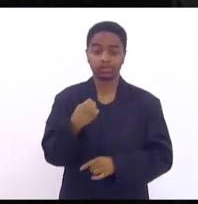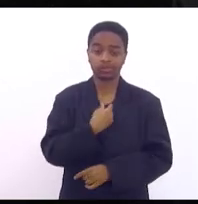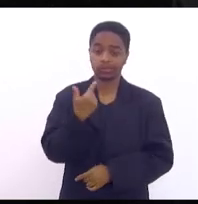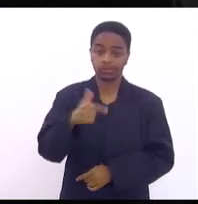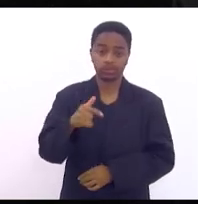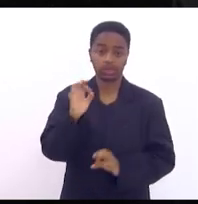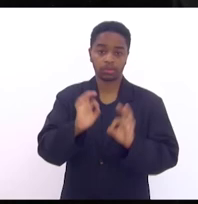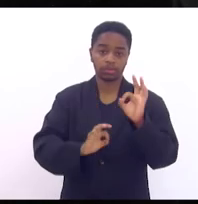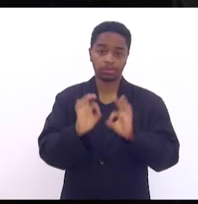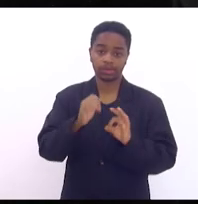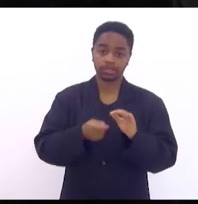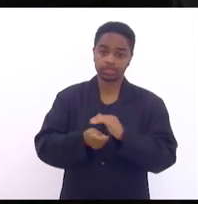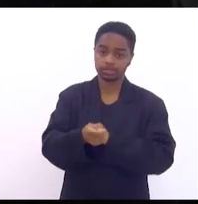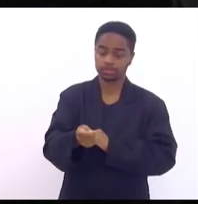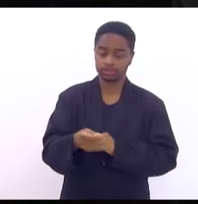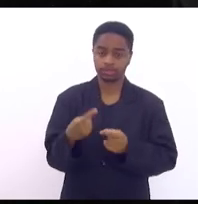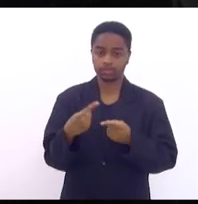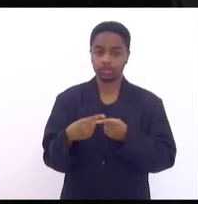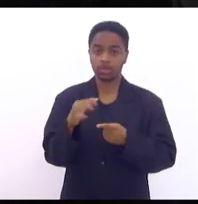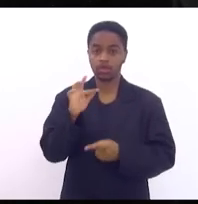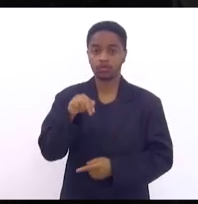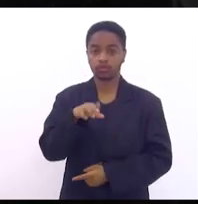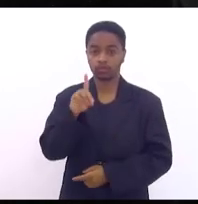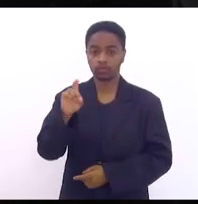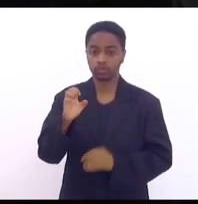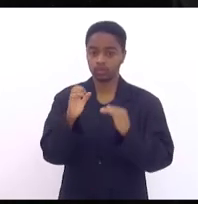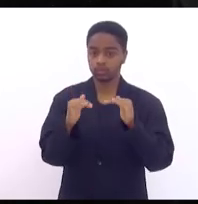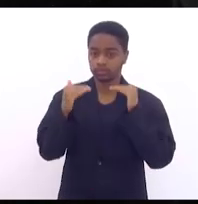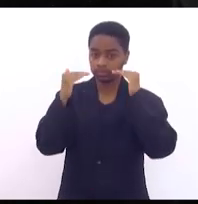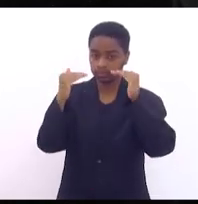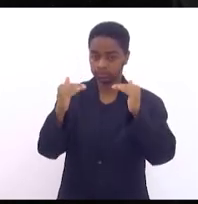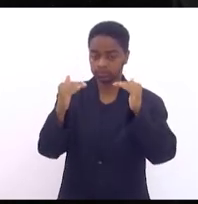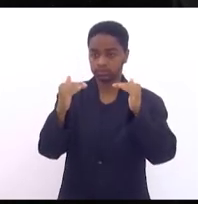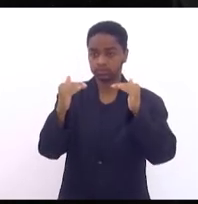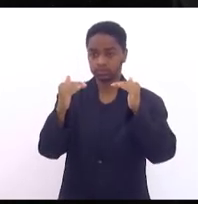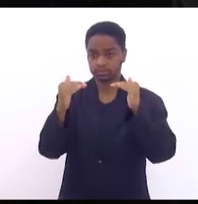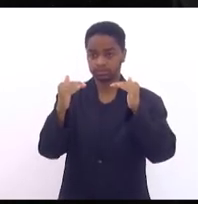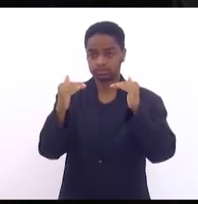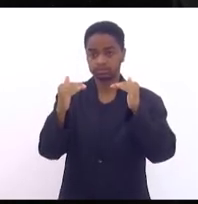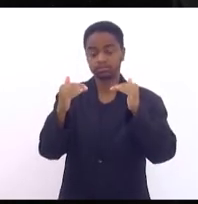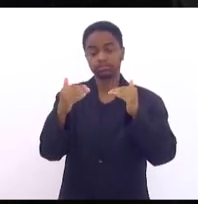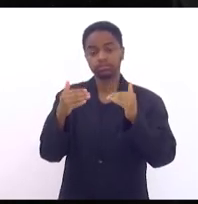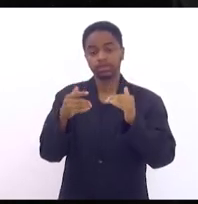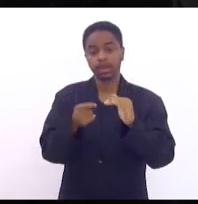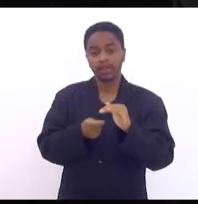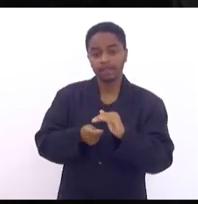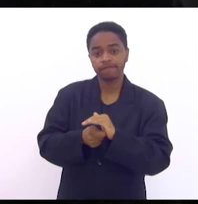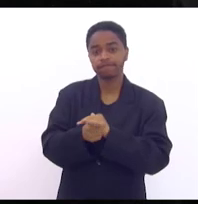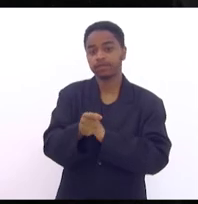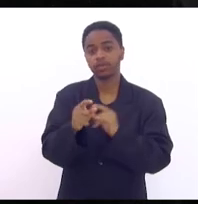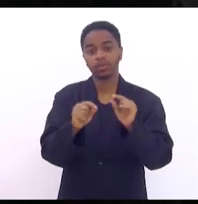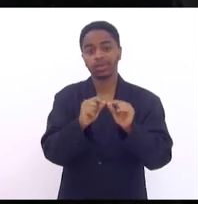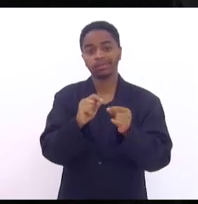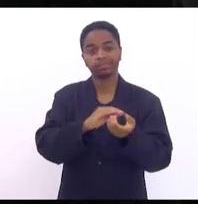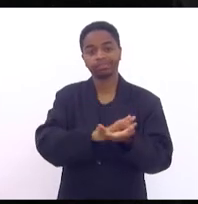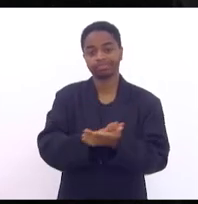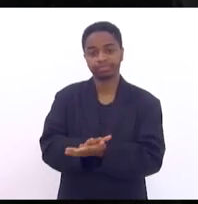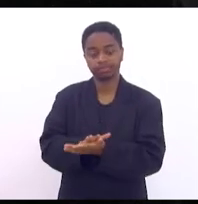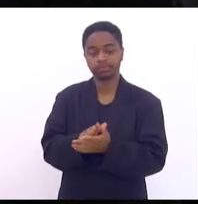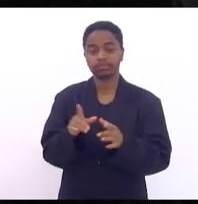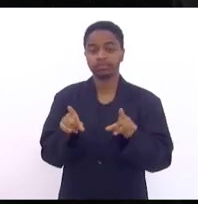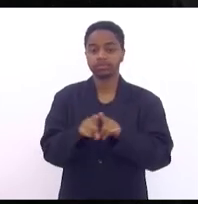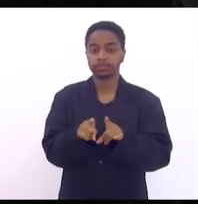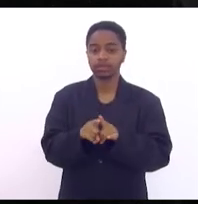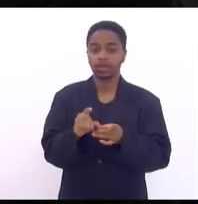de investimento. O Fundo Soberano, na sua soberanidade de investimentos, foi desmontado. A ideia